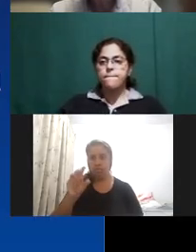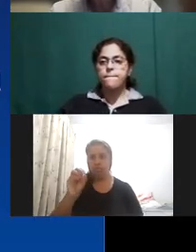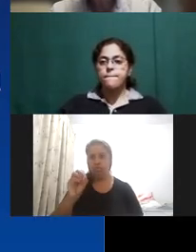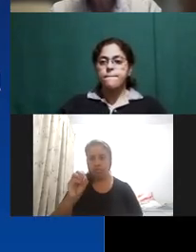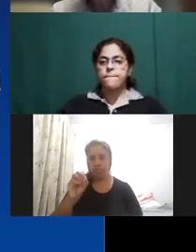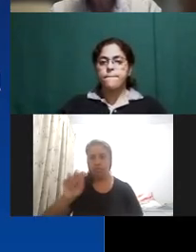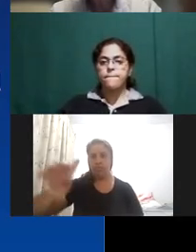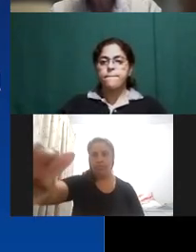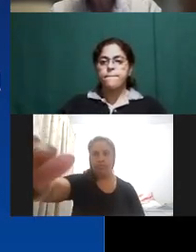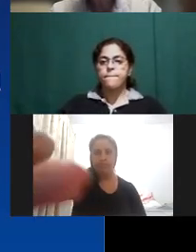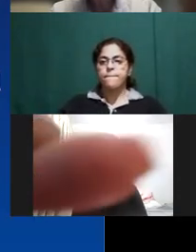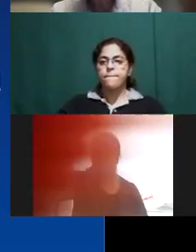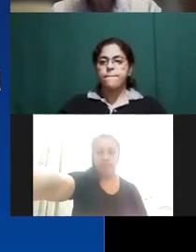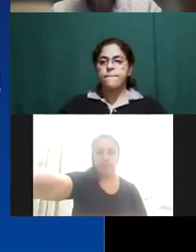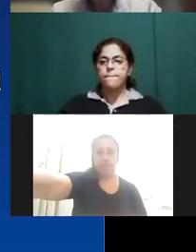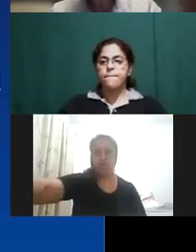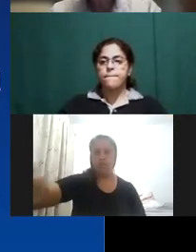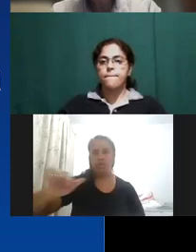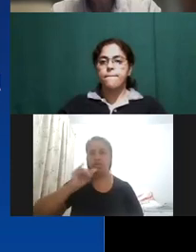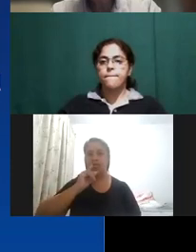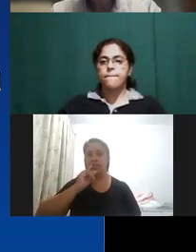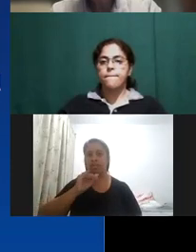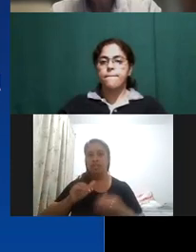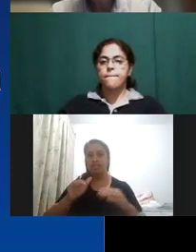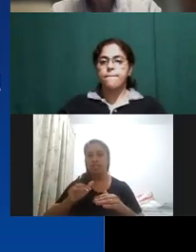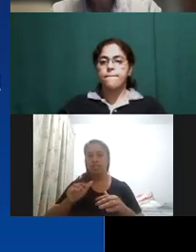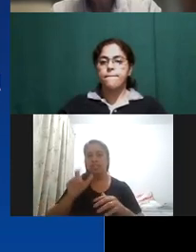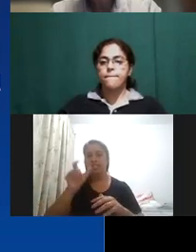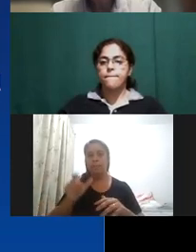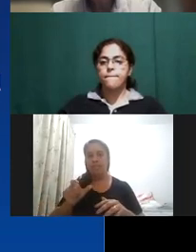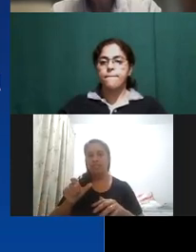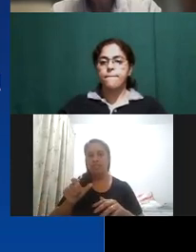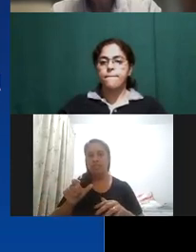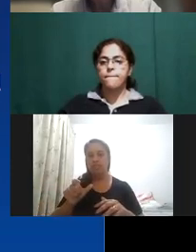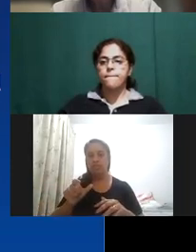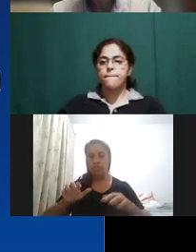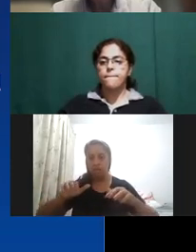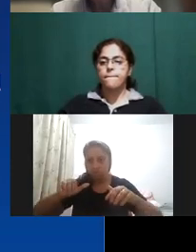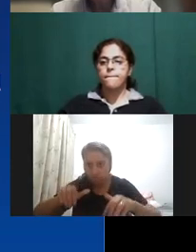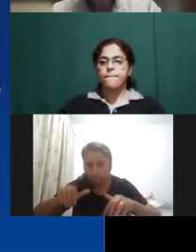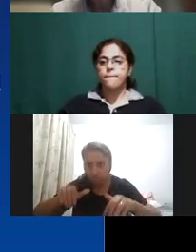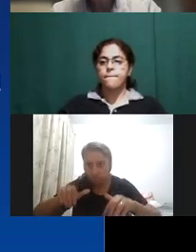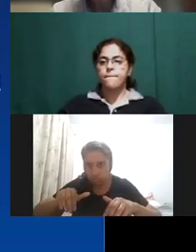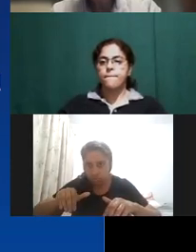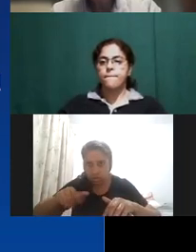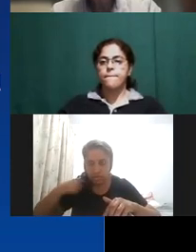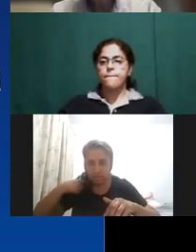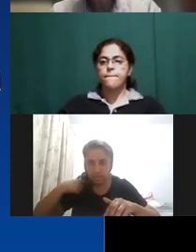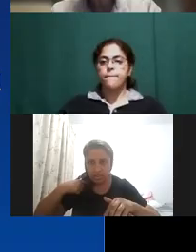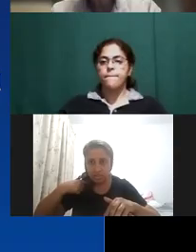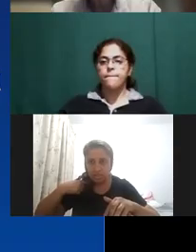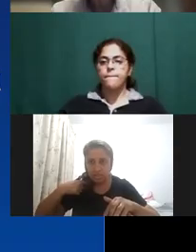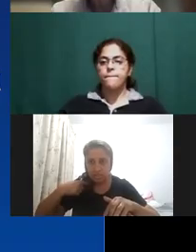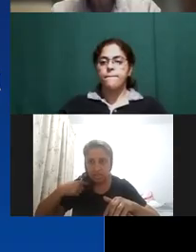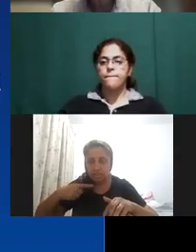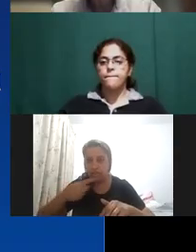quando eu estou em protusão do pescoço, eu estou com a flexão da coluna cervical baixa e a extensão da